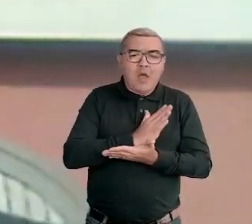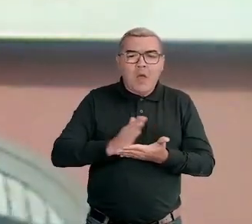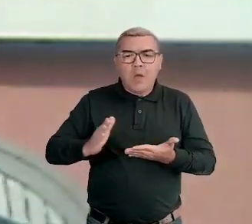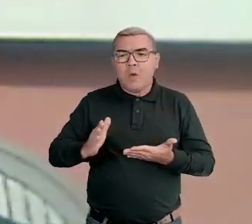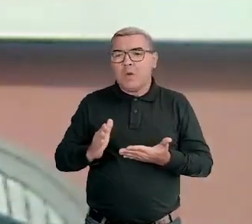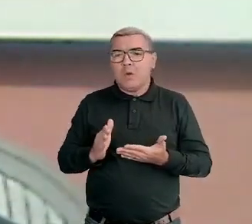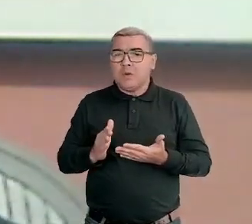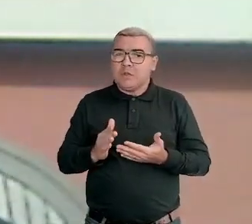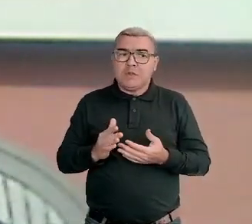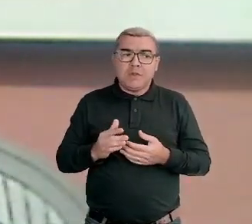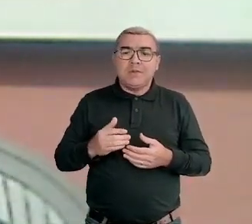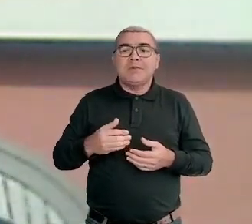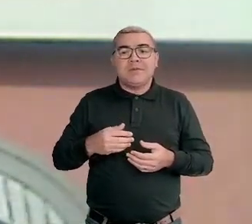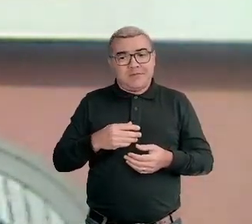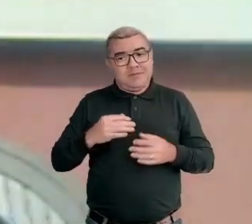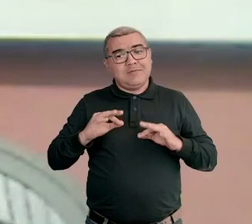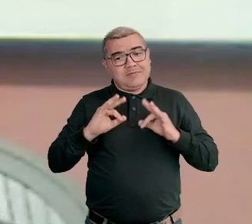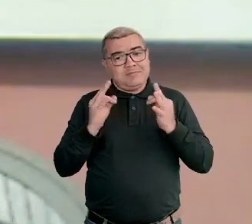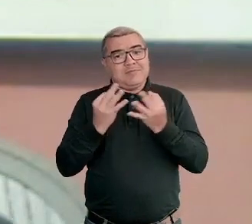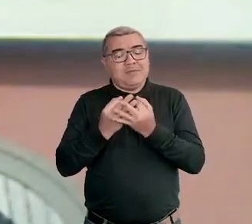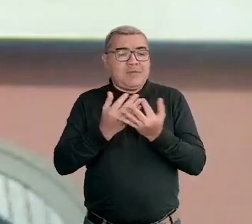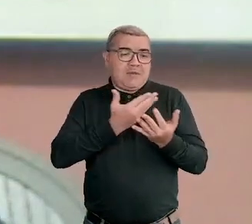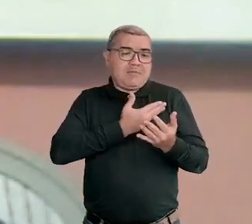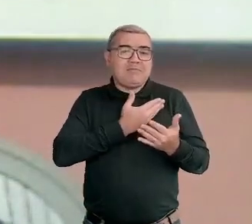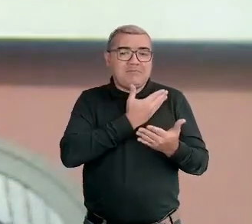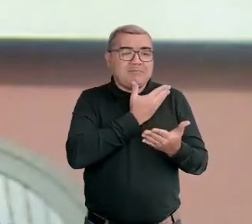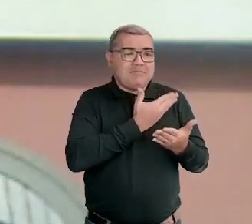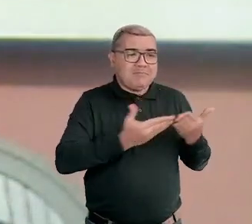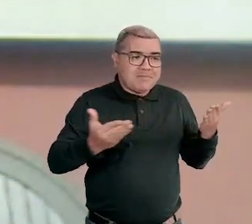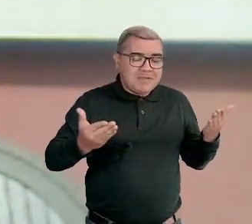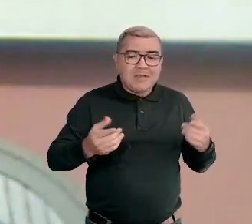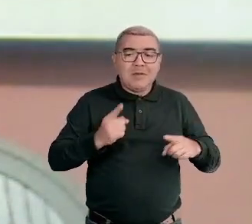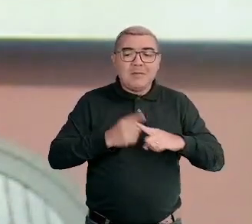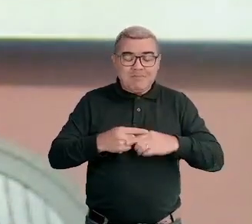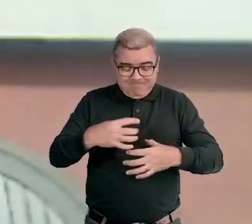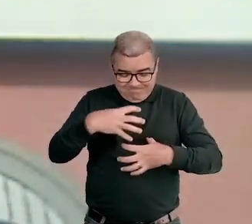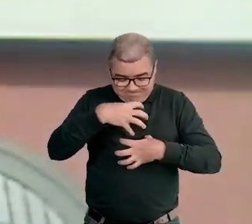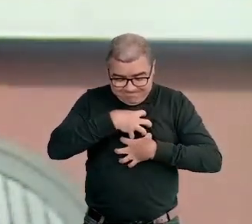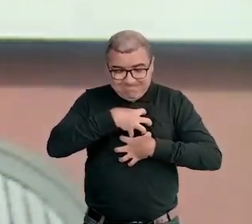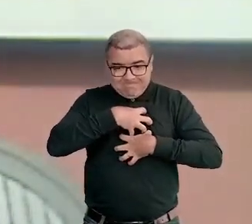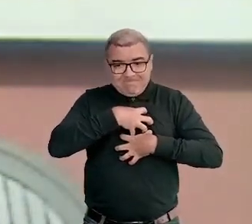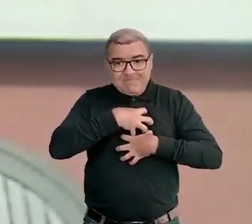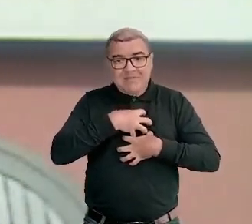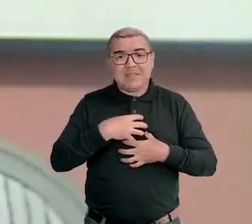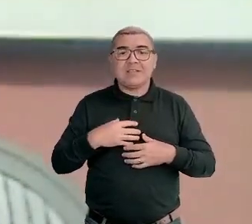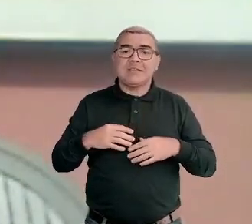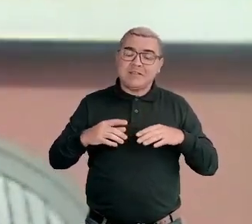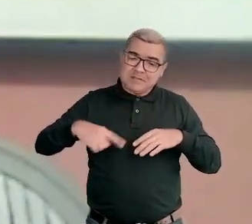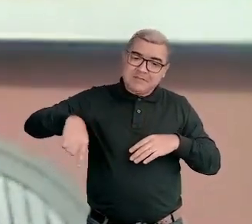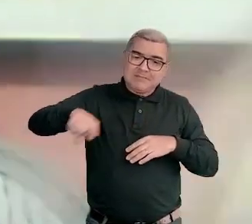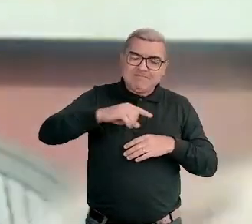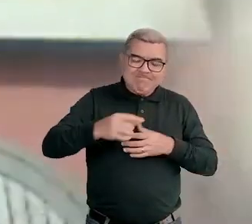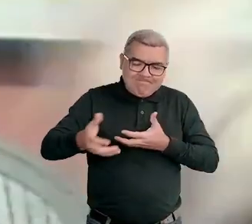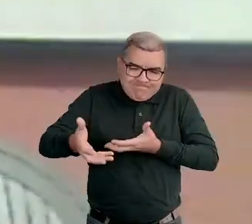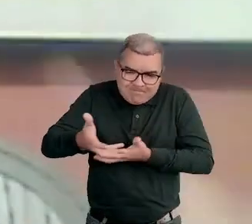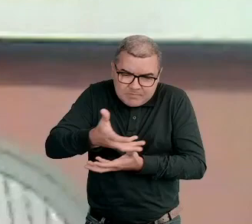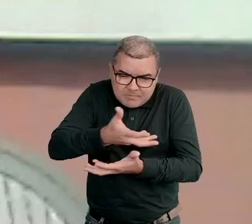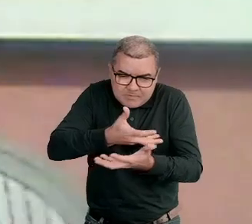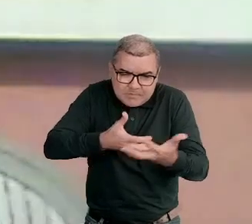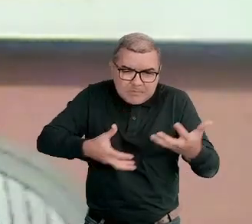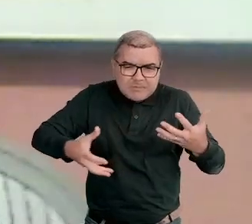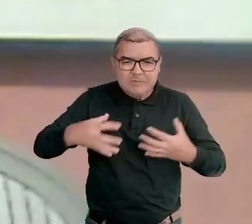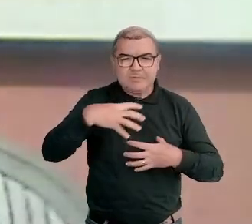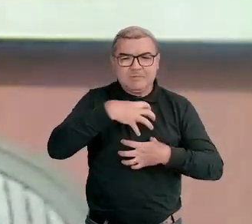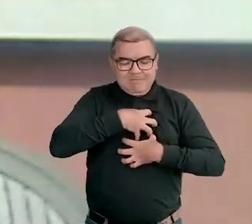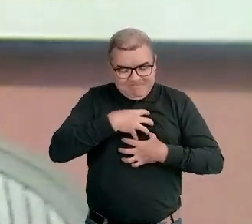num encontro como esse aqui entre nós para pensar que as suas cicatrizes podem sim ser compartilhadas e que se